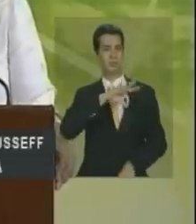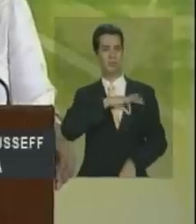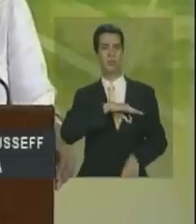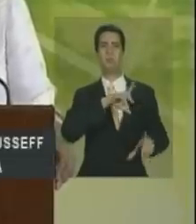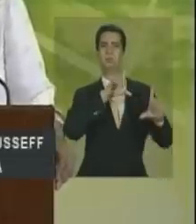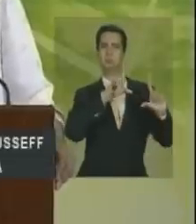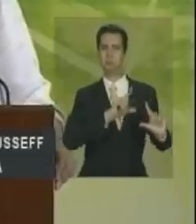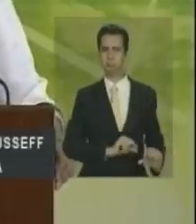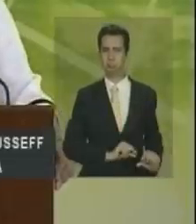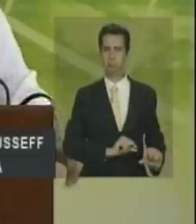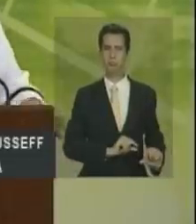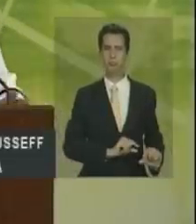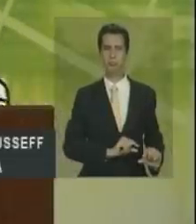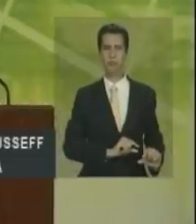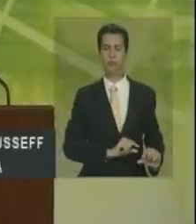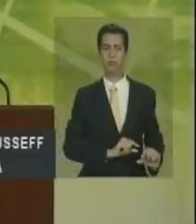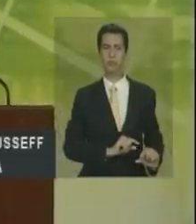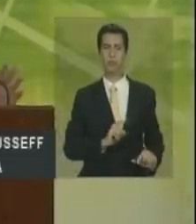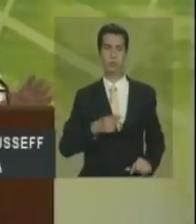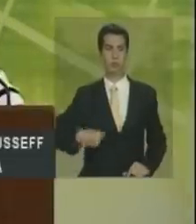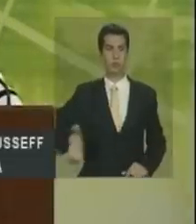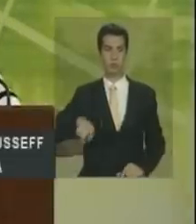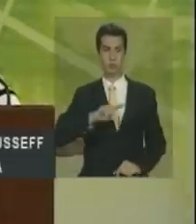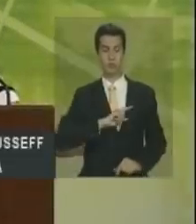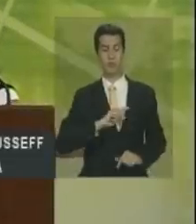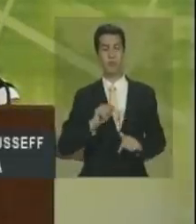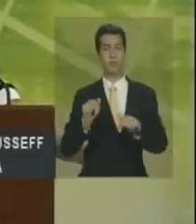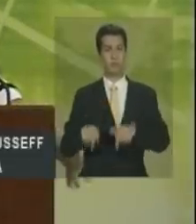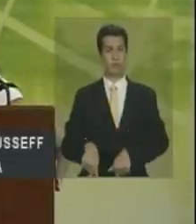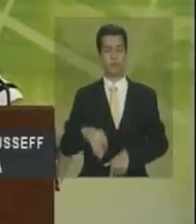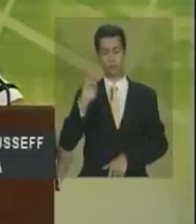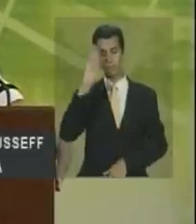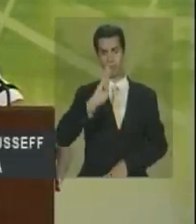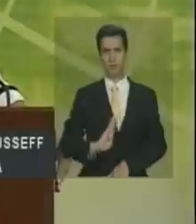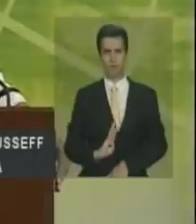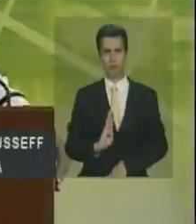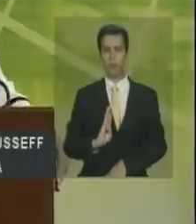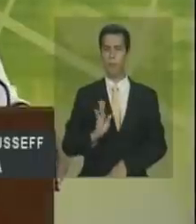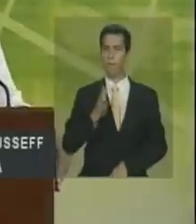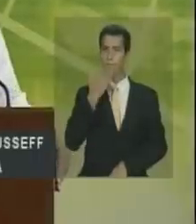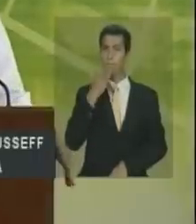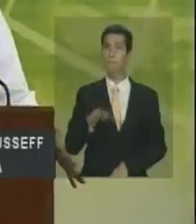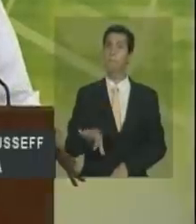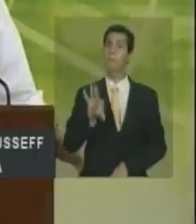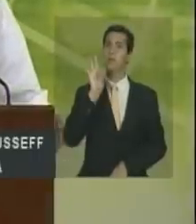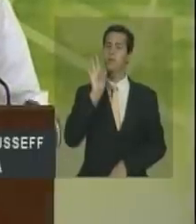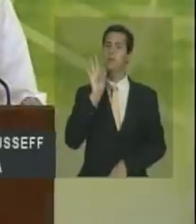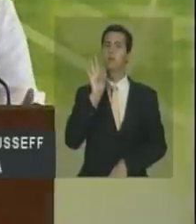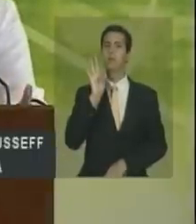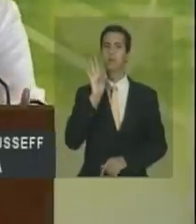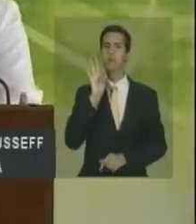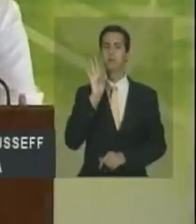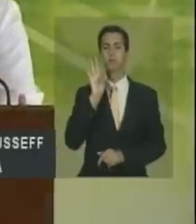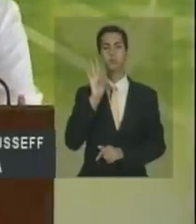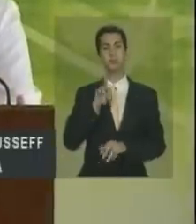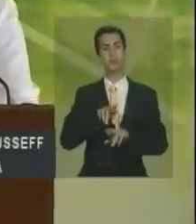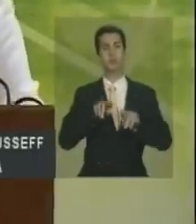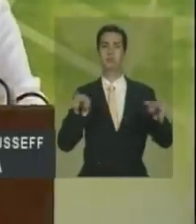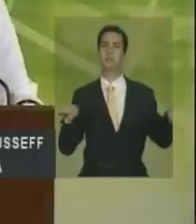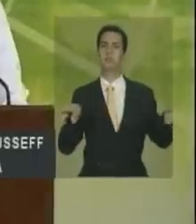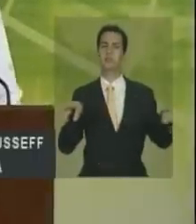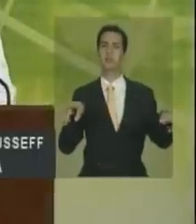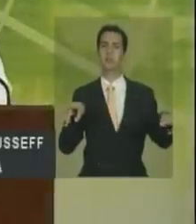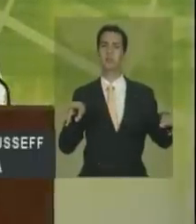do trabalho, nós optamos por um outro caminho. Nós optamos pela